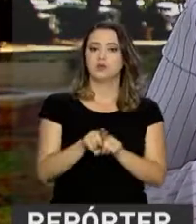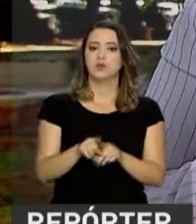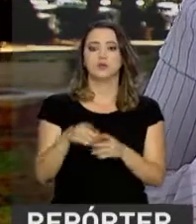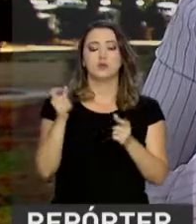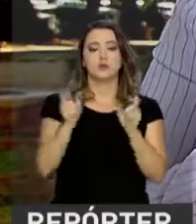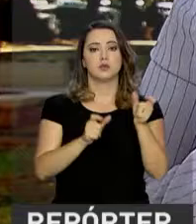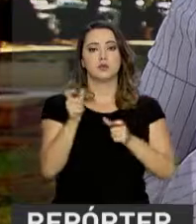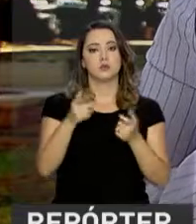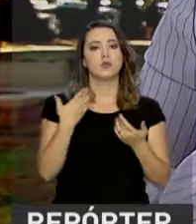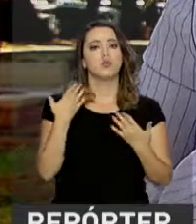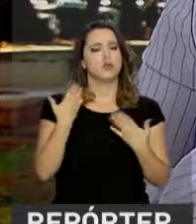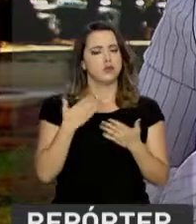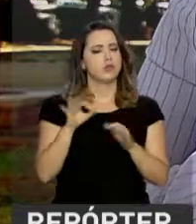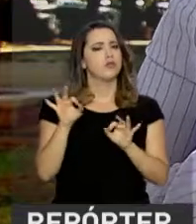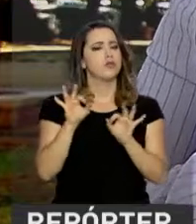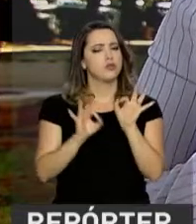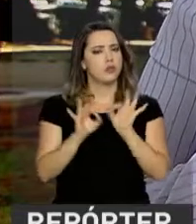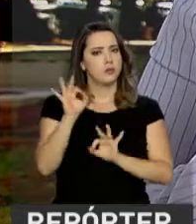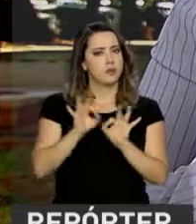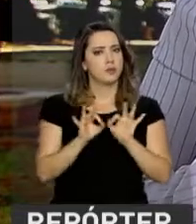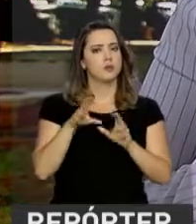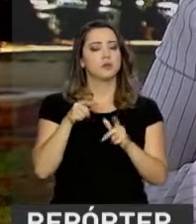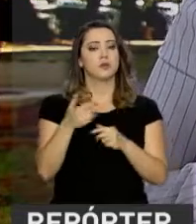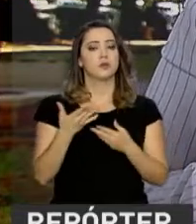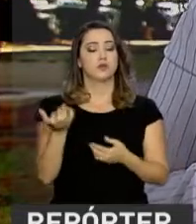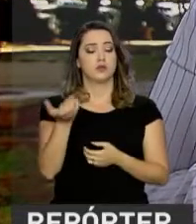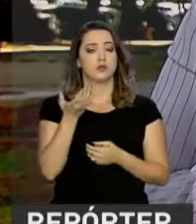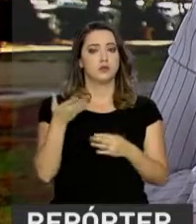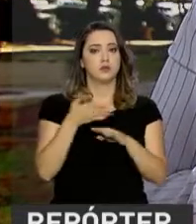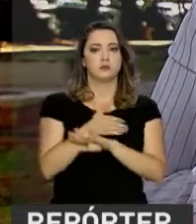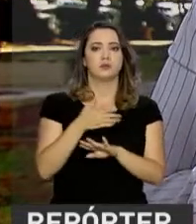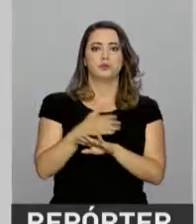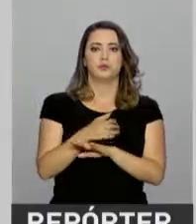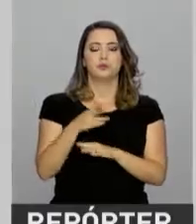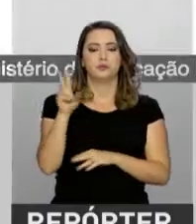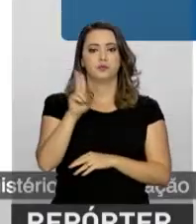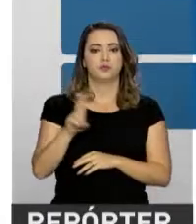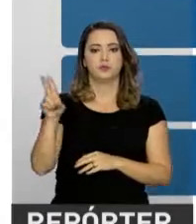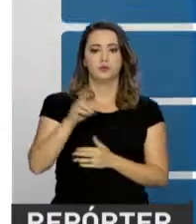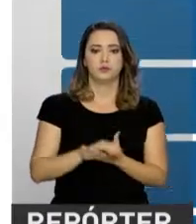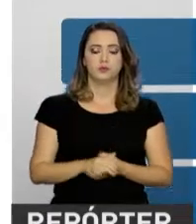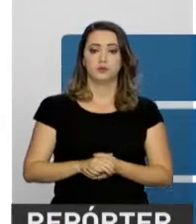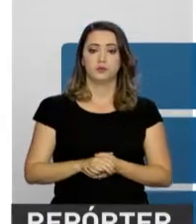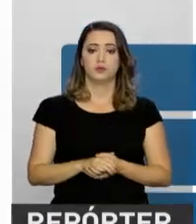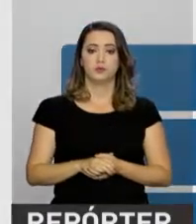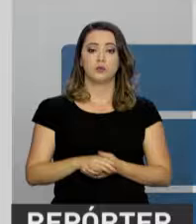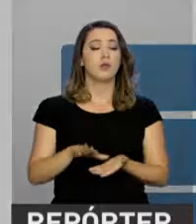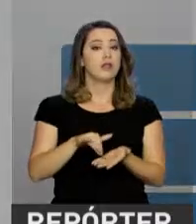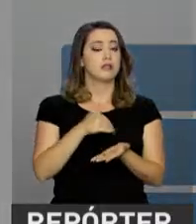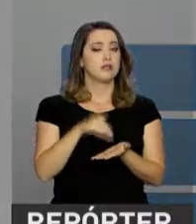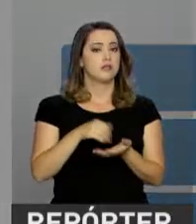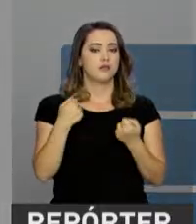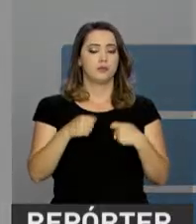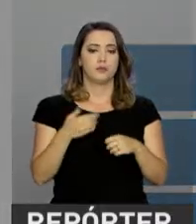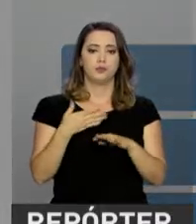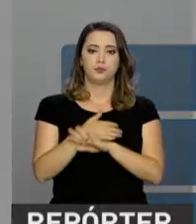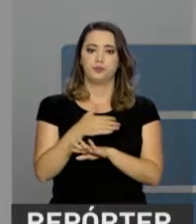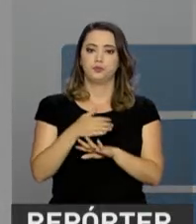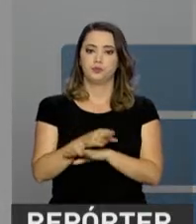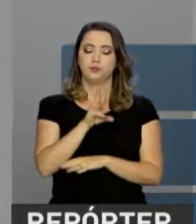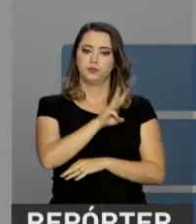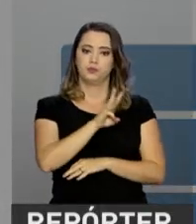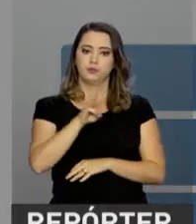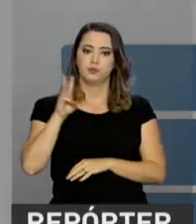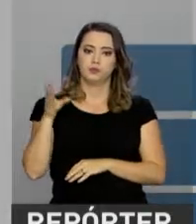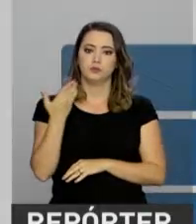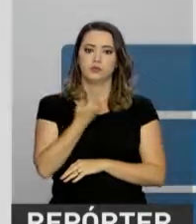os estudantes já se preparam para garantir uma vaga na universidade. Para se inscrever, é preciso acessar a página do participante